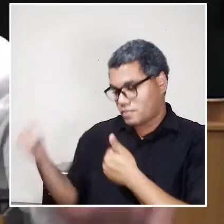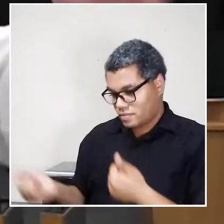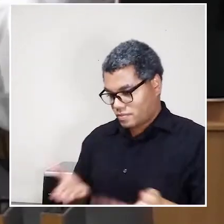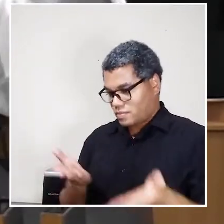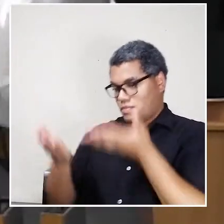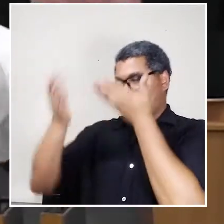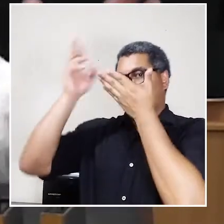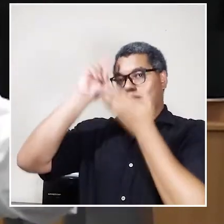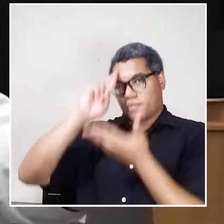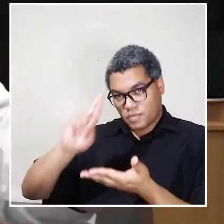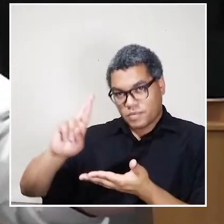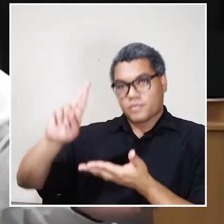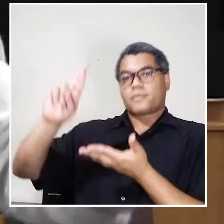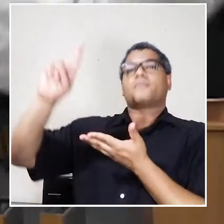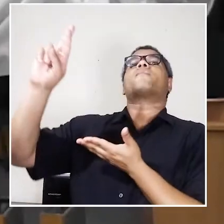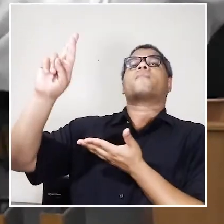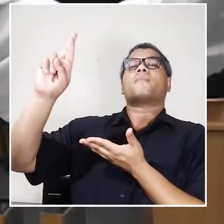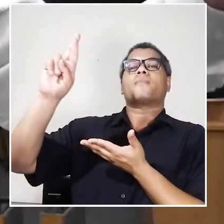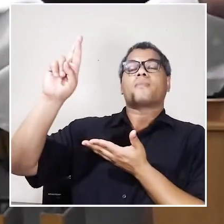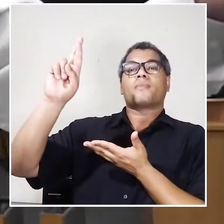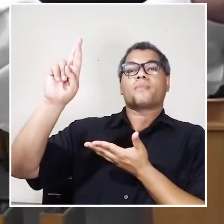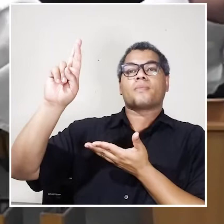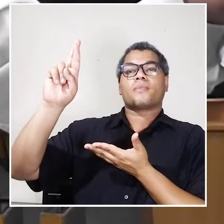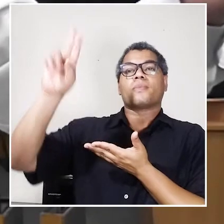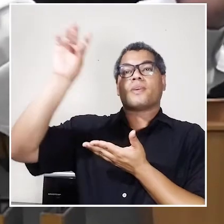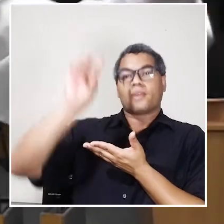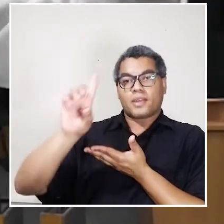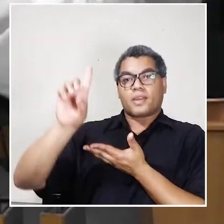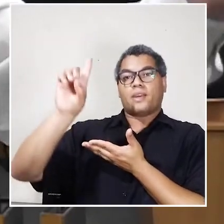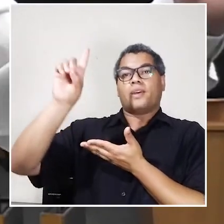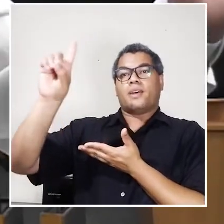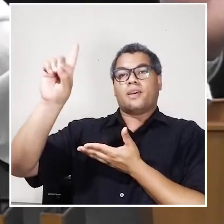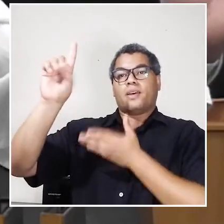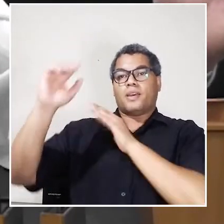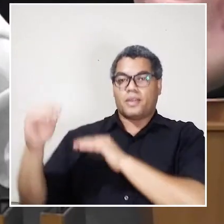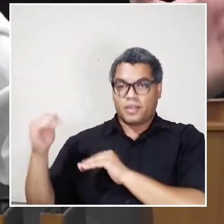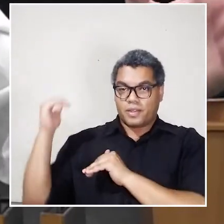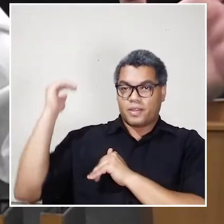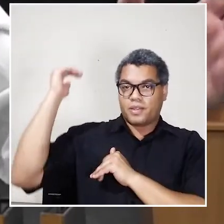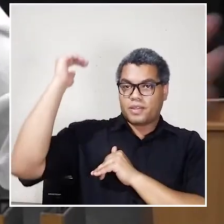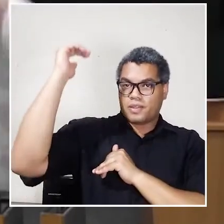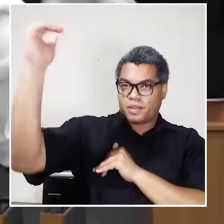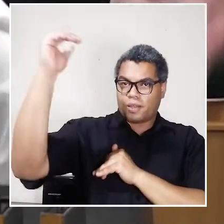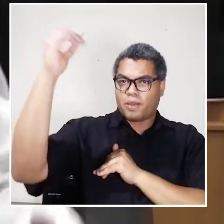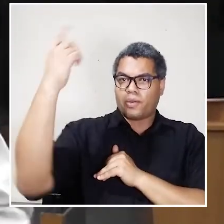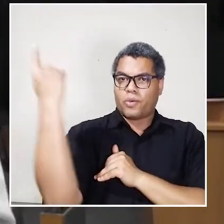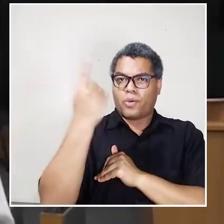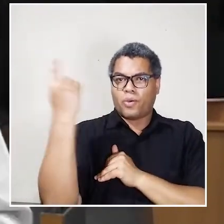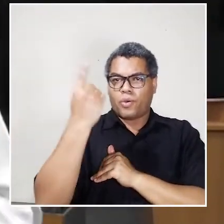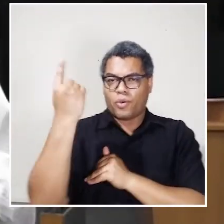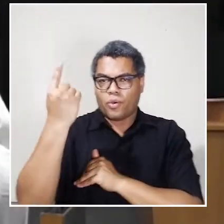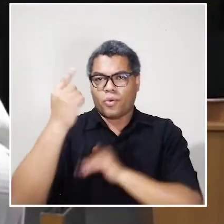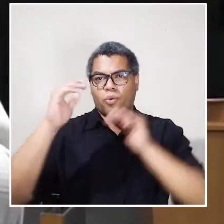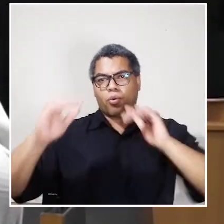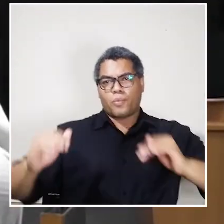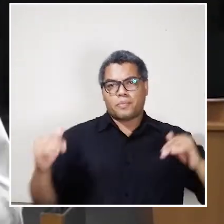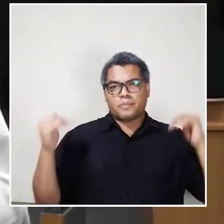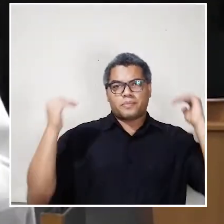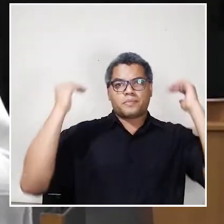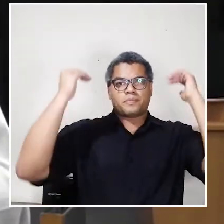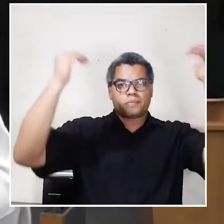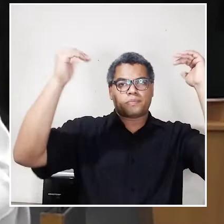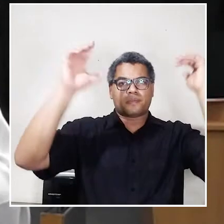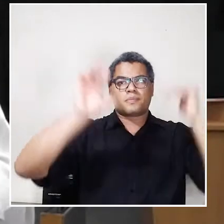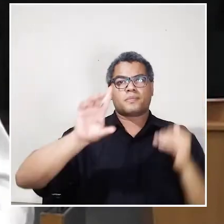ah, Senhor, Senhor, Rei Supremo, absoluto,